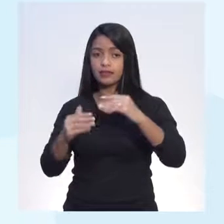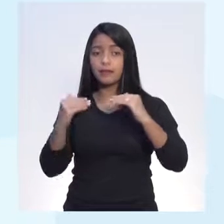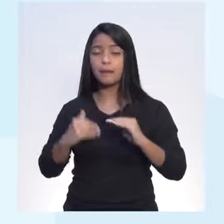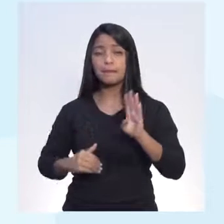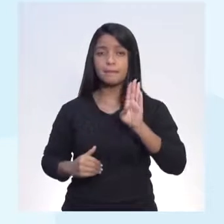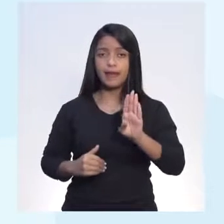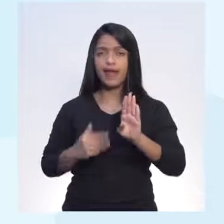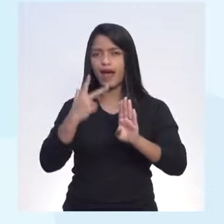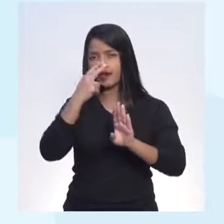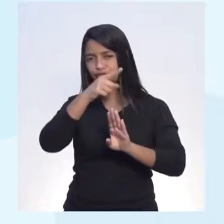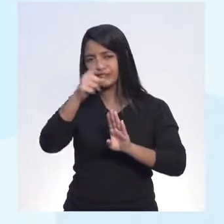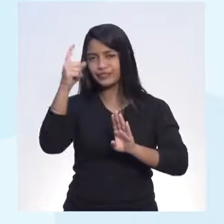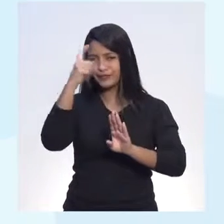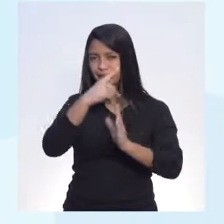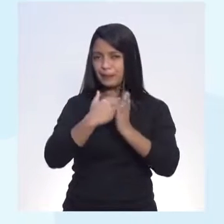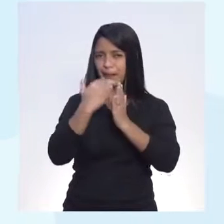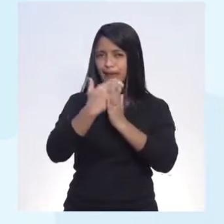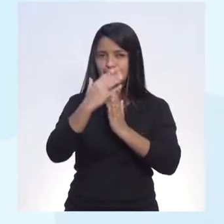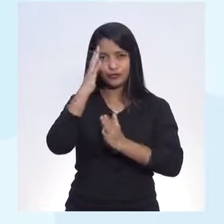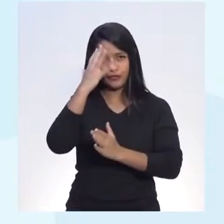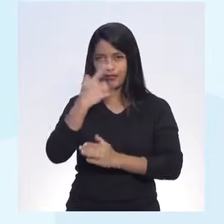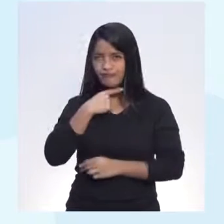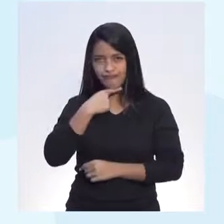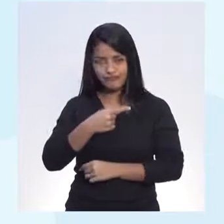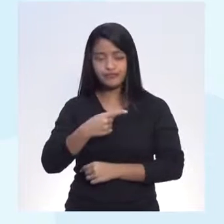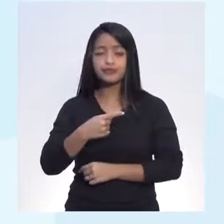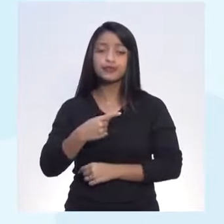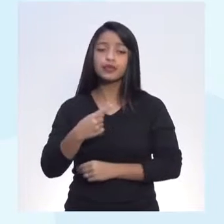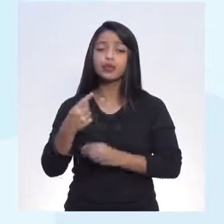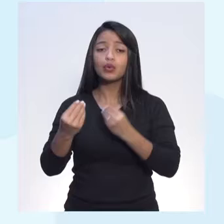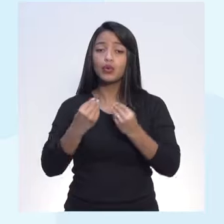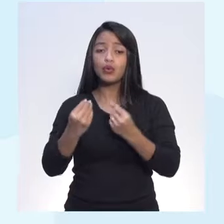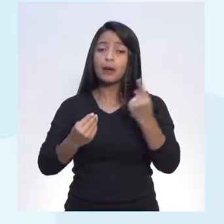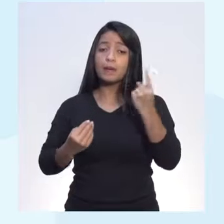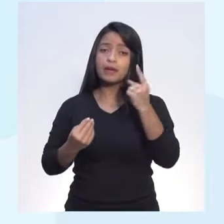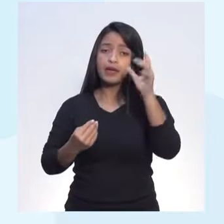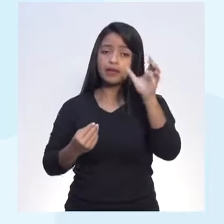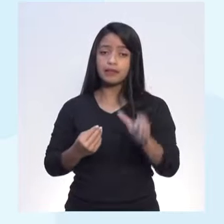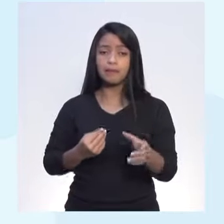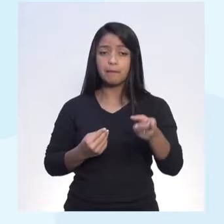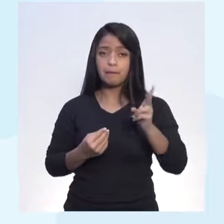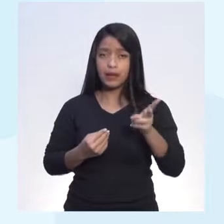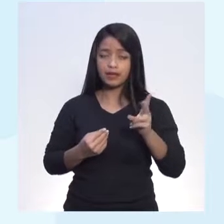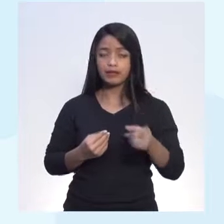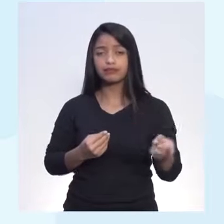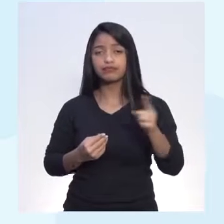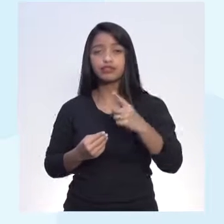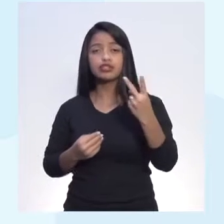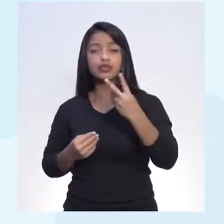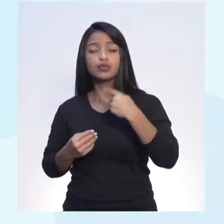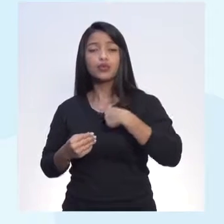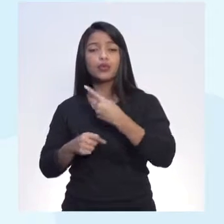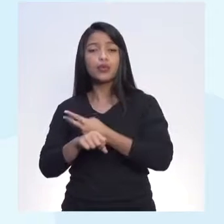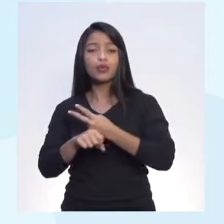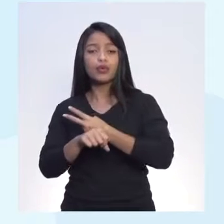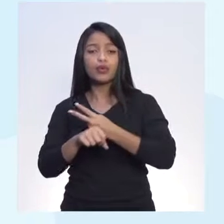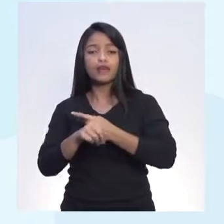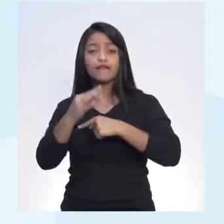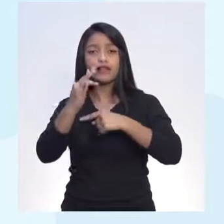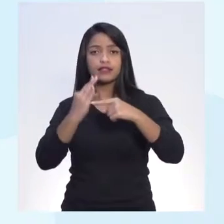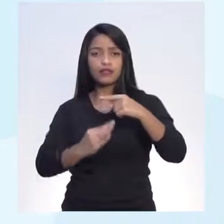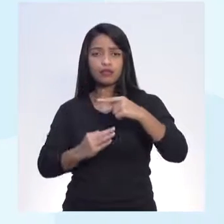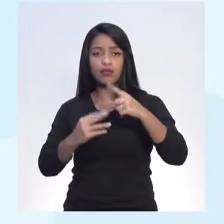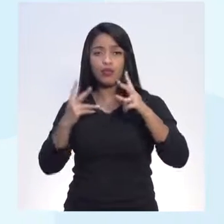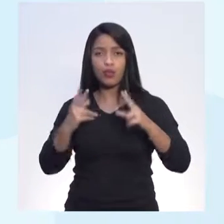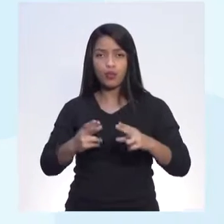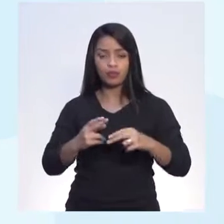a primeira. Por quê? A segunda, eu tentei equivaler numa fração sobre 9. Então, eu multipliquei 169 por